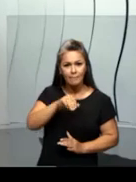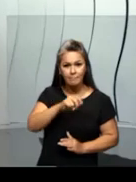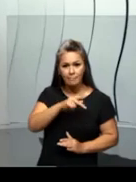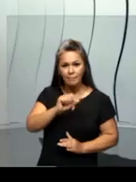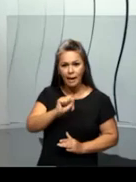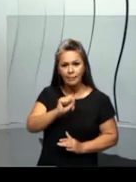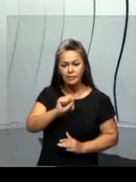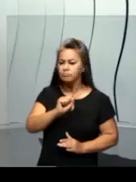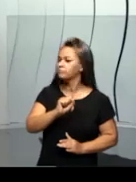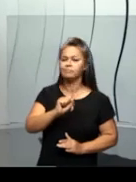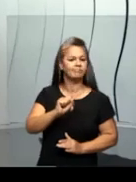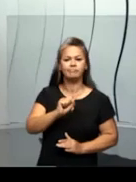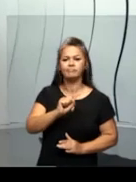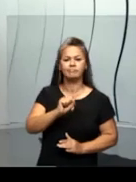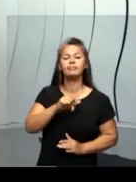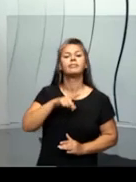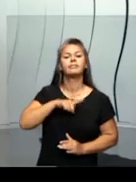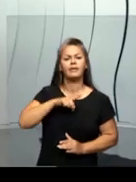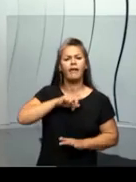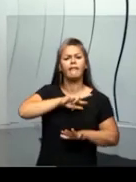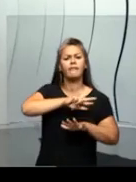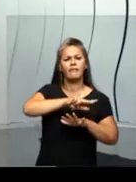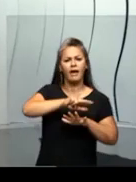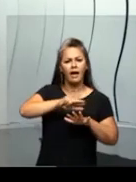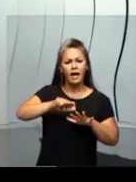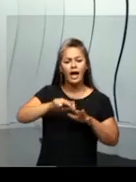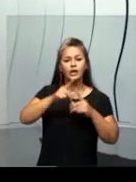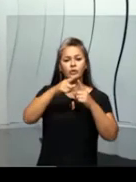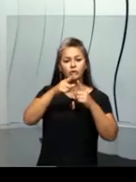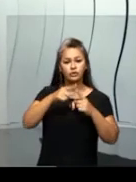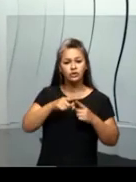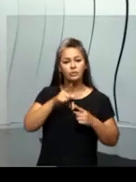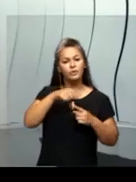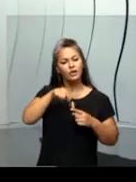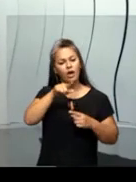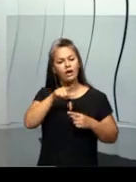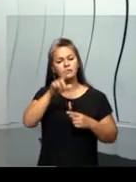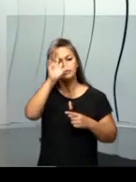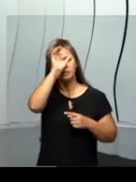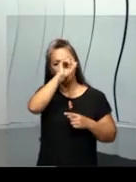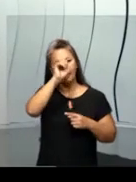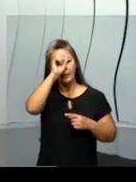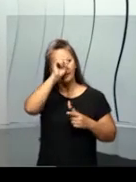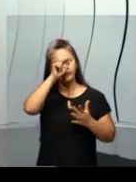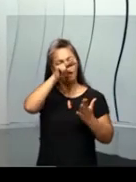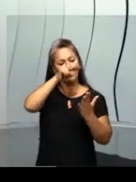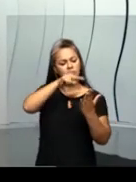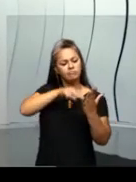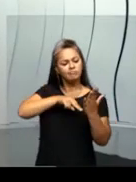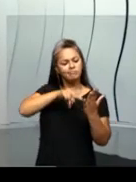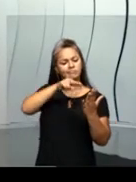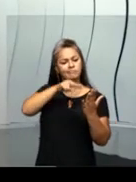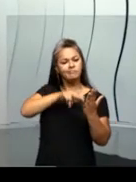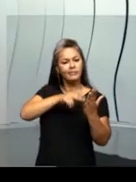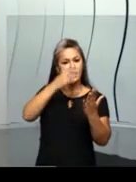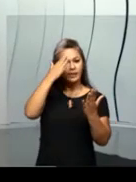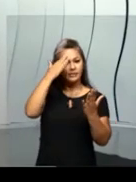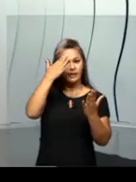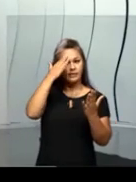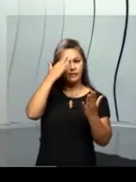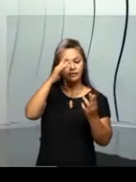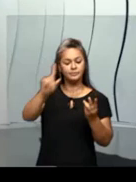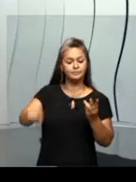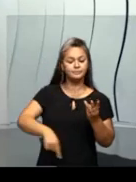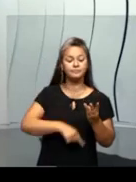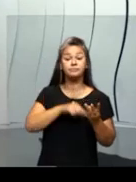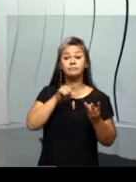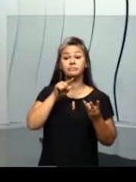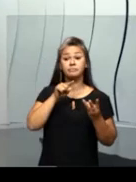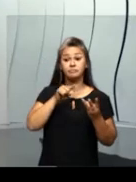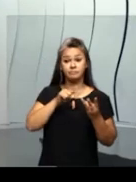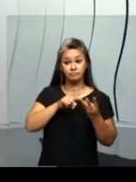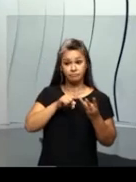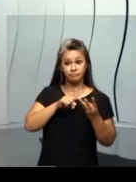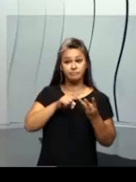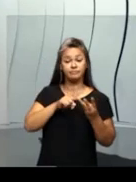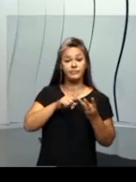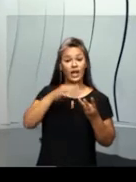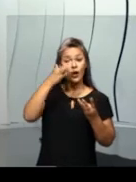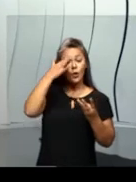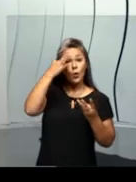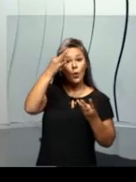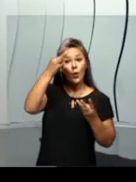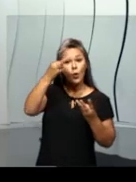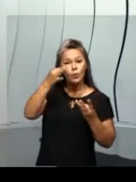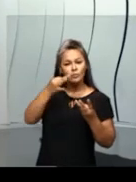ter inúmeras representações, ok? E também nós vamos trazer aqui, compreender as visões de